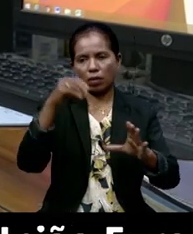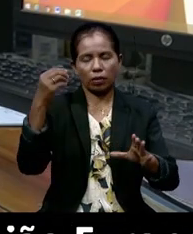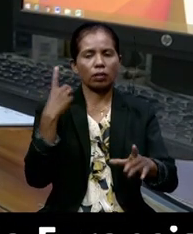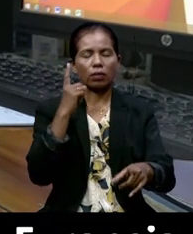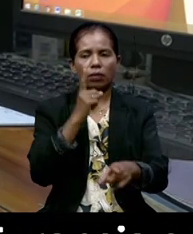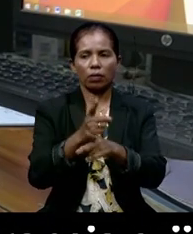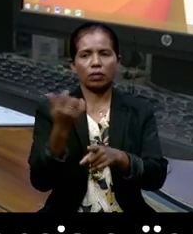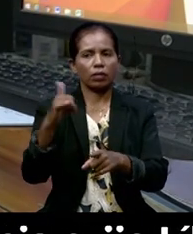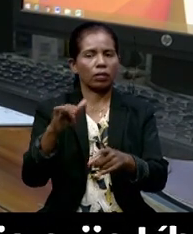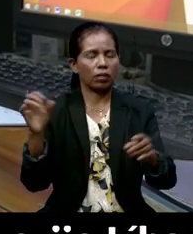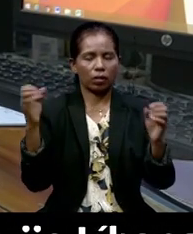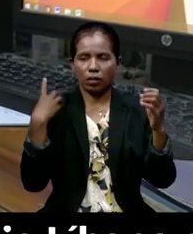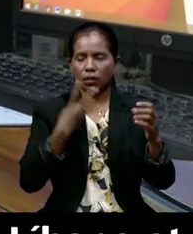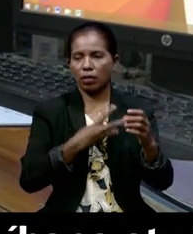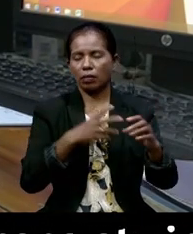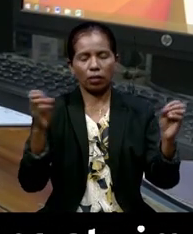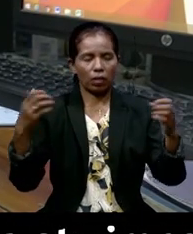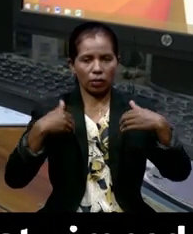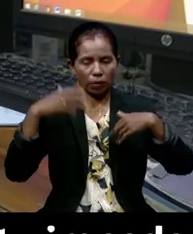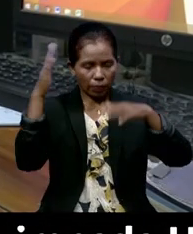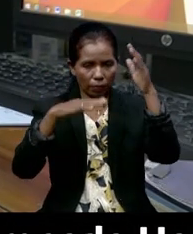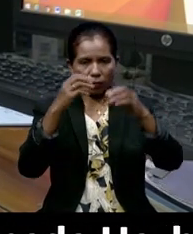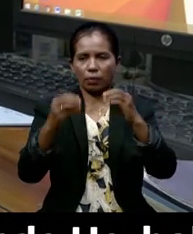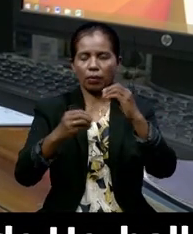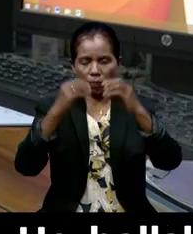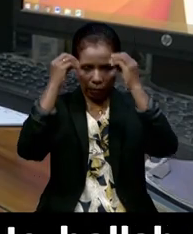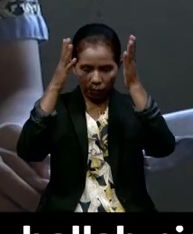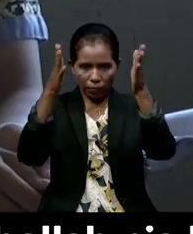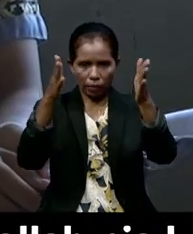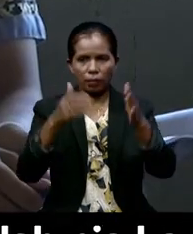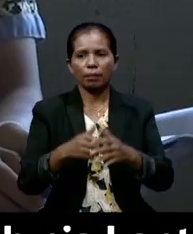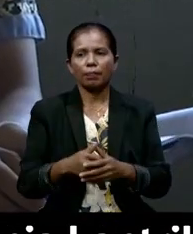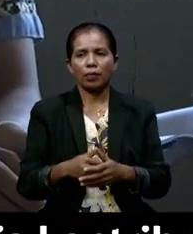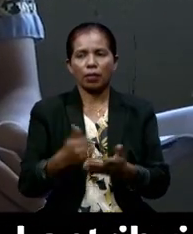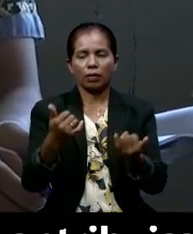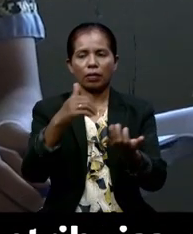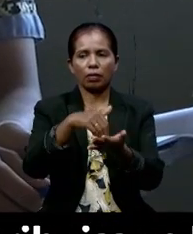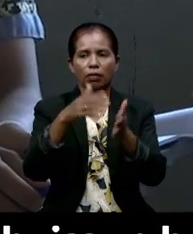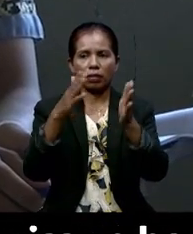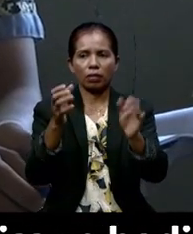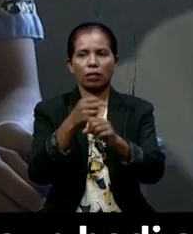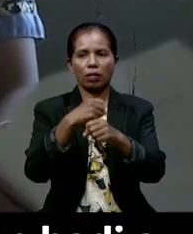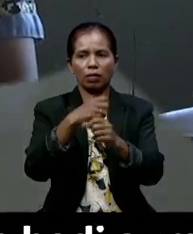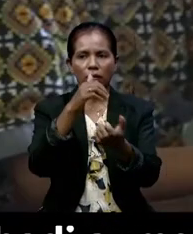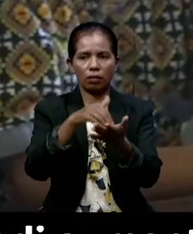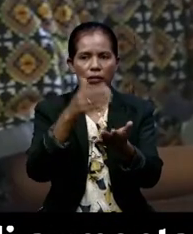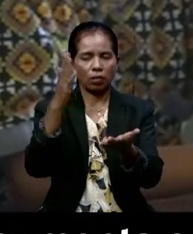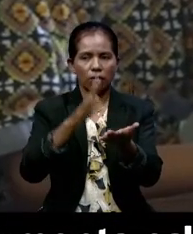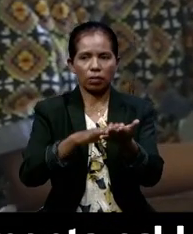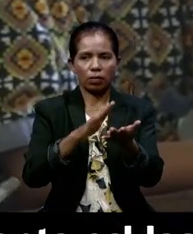lolos sira iha karik ami laiha problem kono ba profesor. Dadang ne estudante sira ne be mak kalau hela estudo ia sekolah